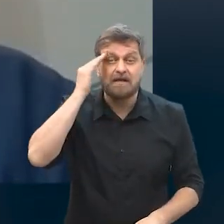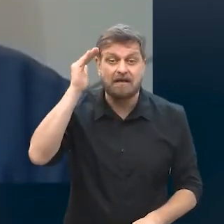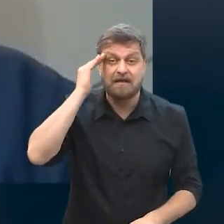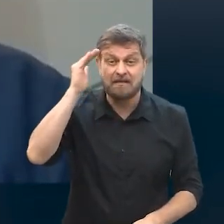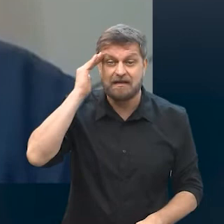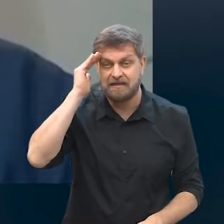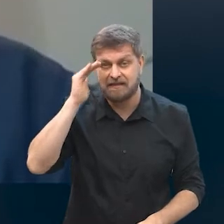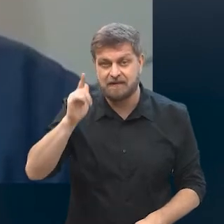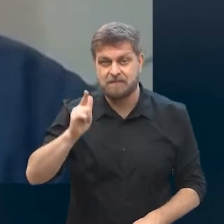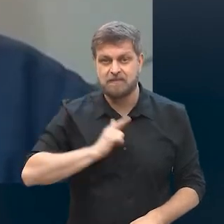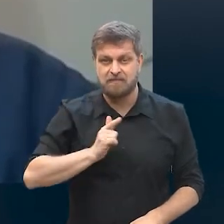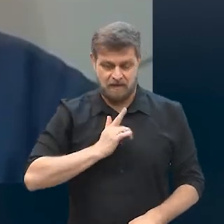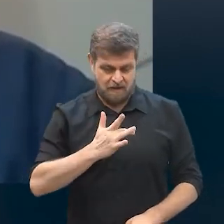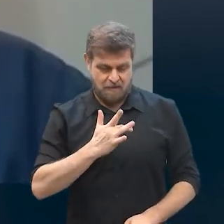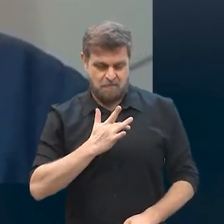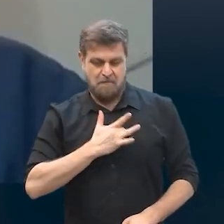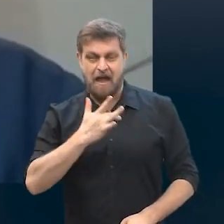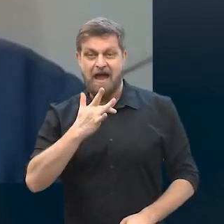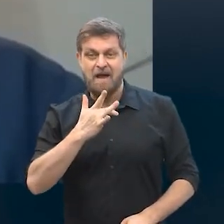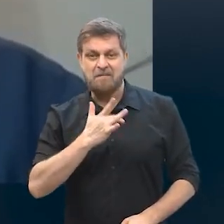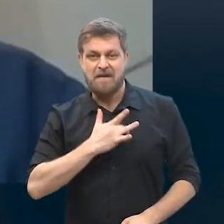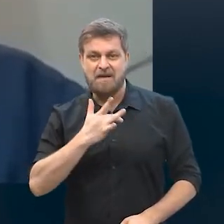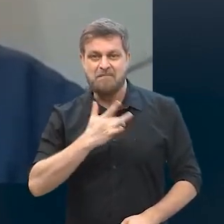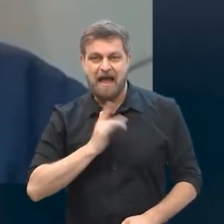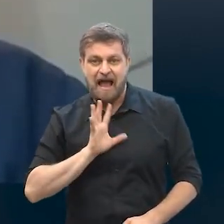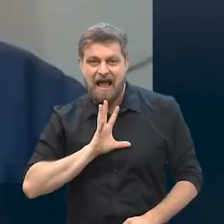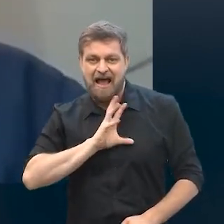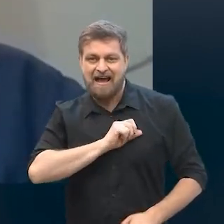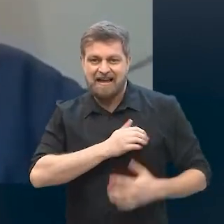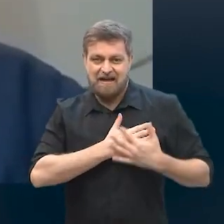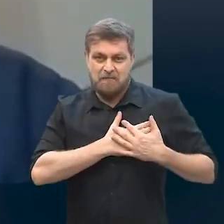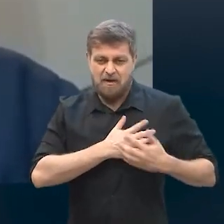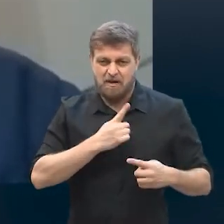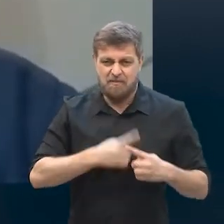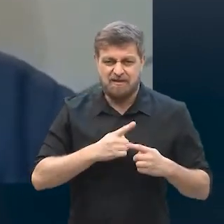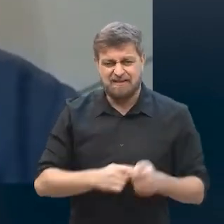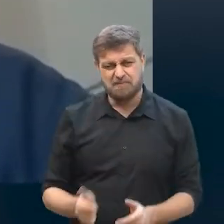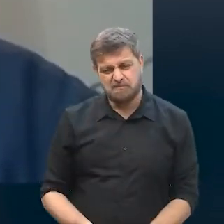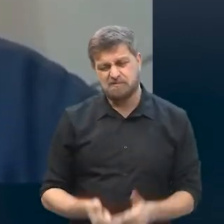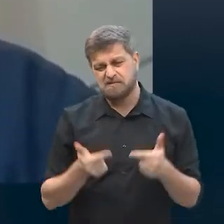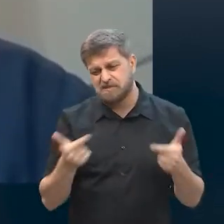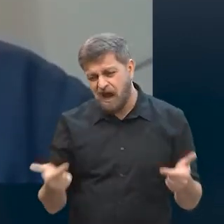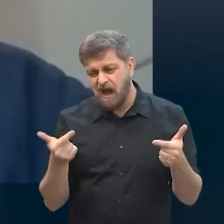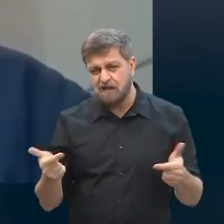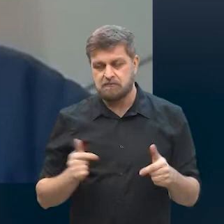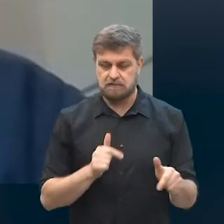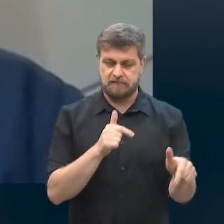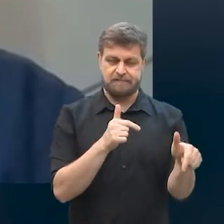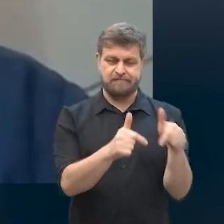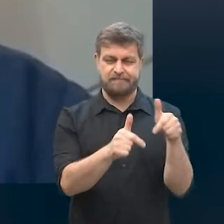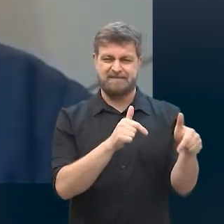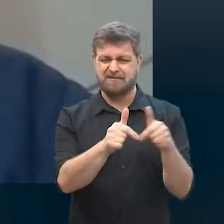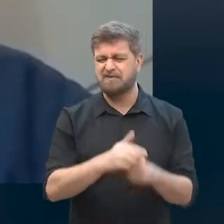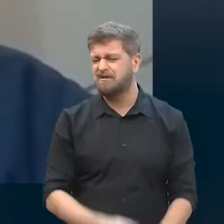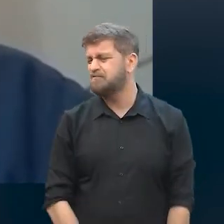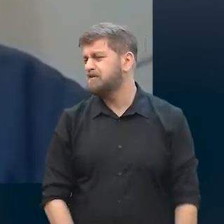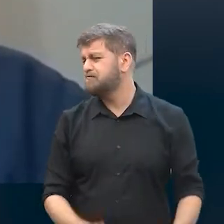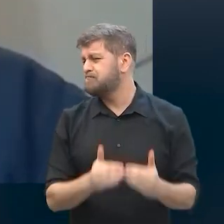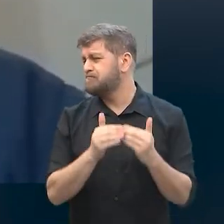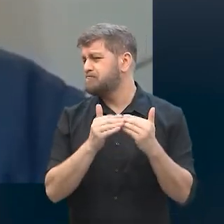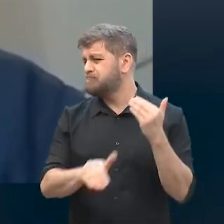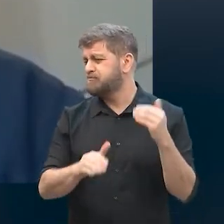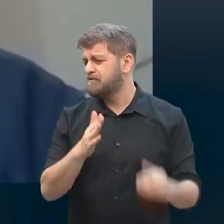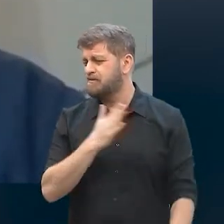é preciso ter paixão por ele. Porque é muito chato você trabalhar com alguma coisa que você não